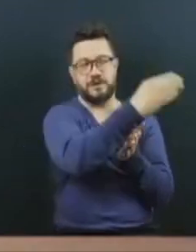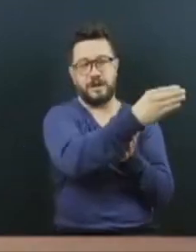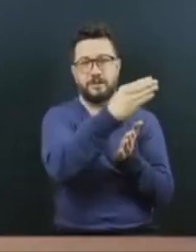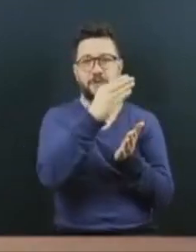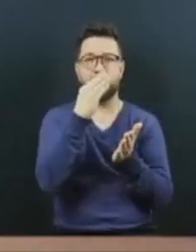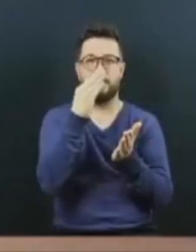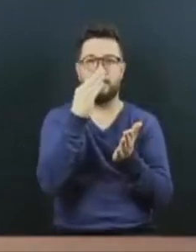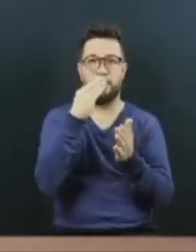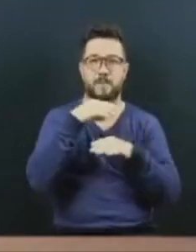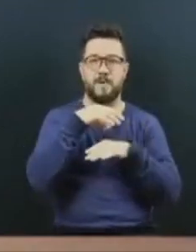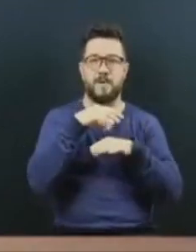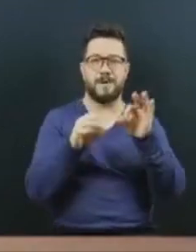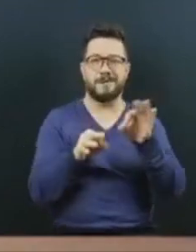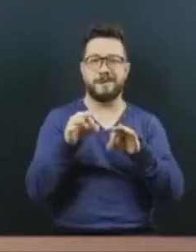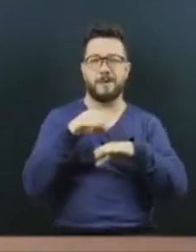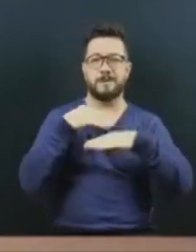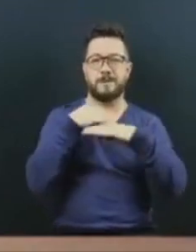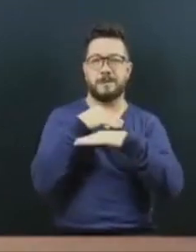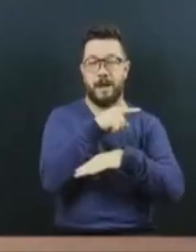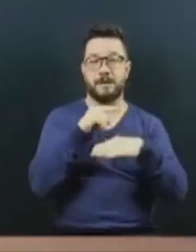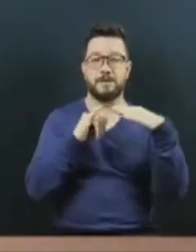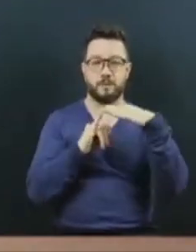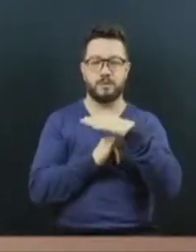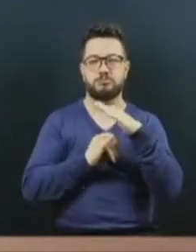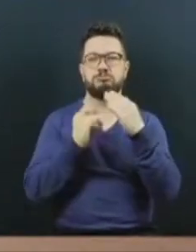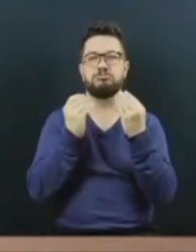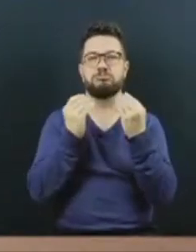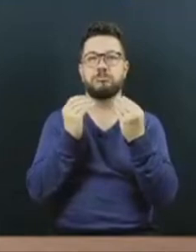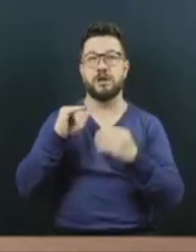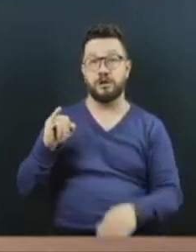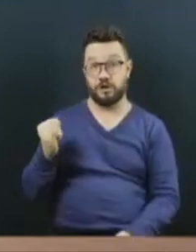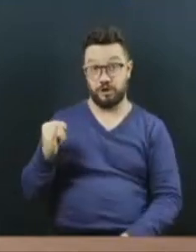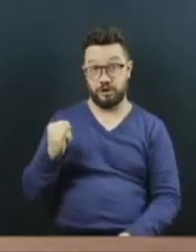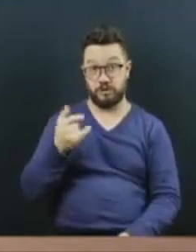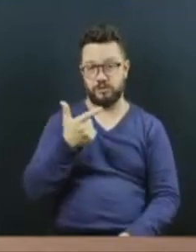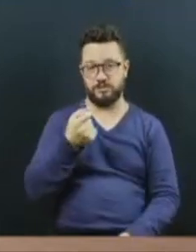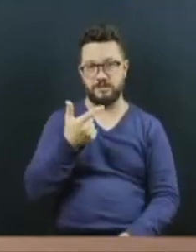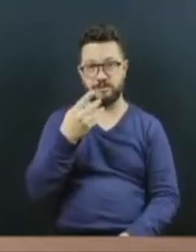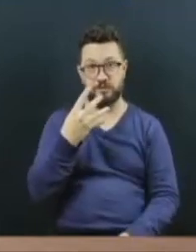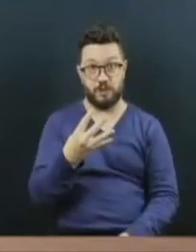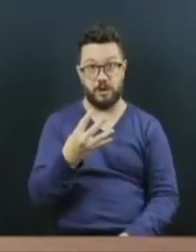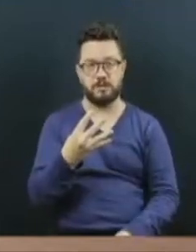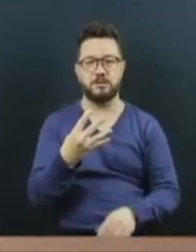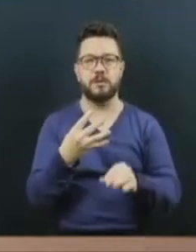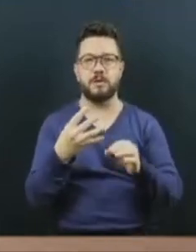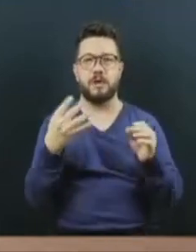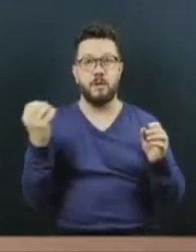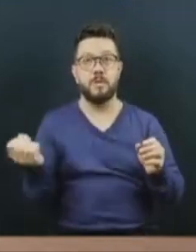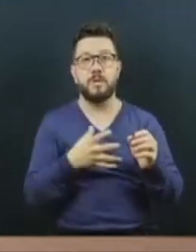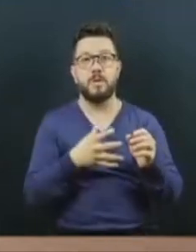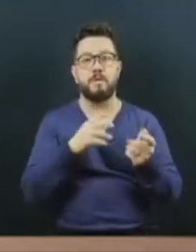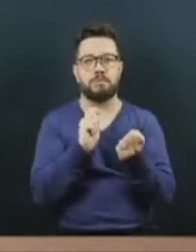Nenhum obstáculo e a partir de de Janeiro de 2024 a prefeitura começou a exigir um laudo médico comprovando